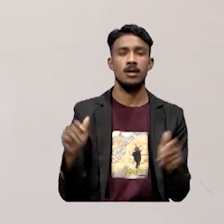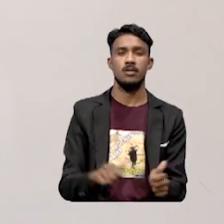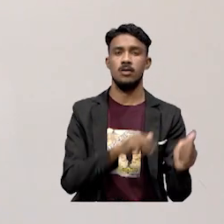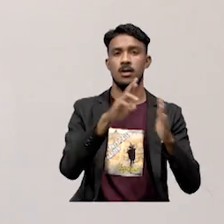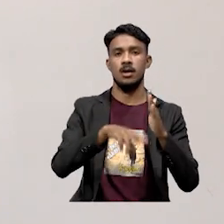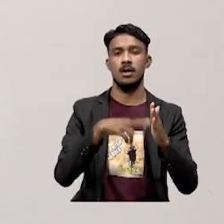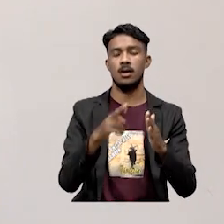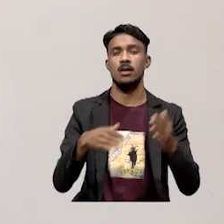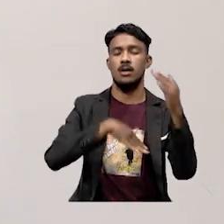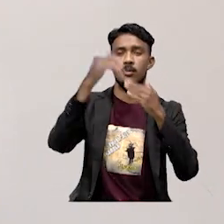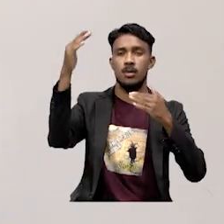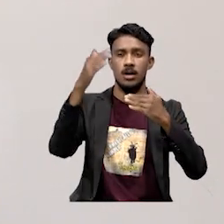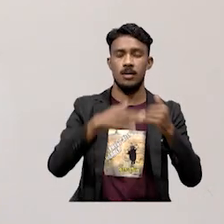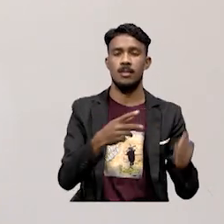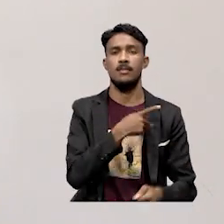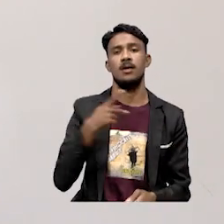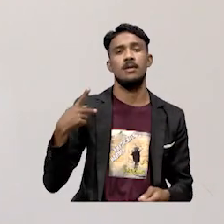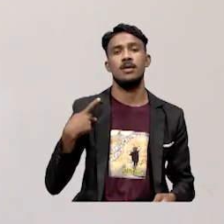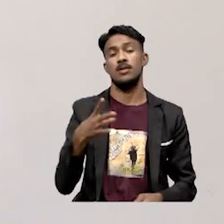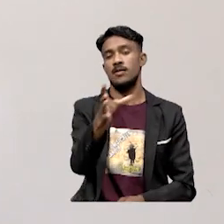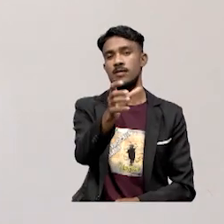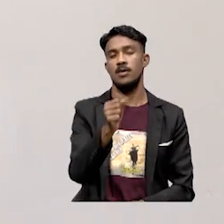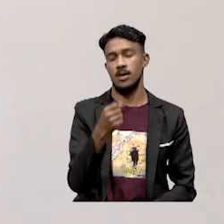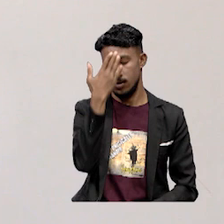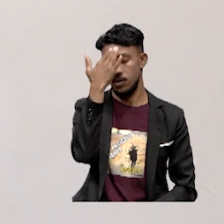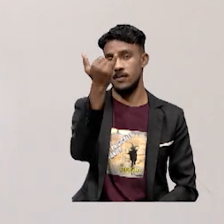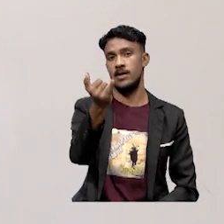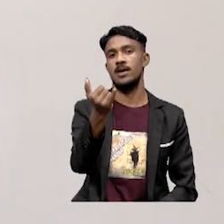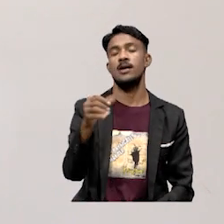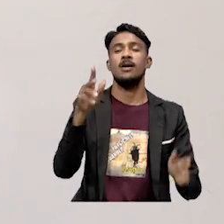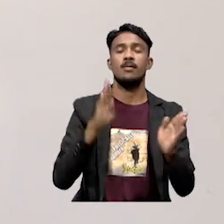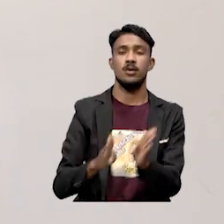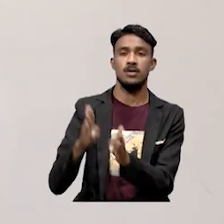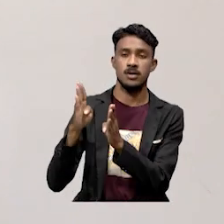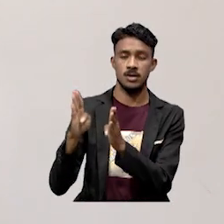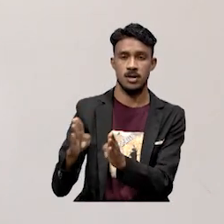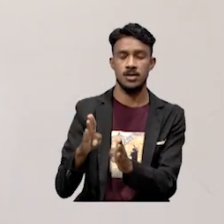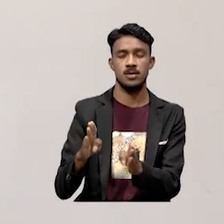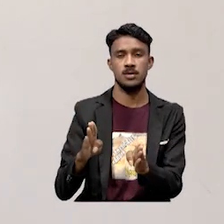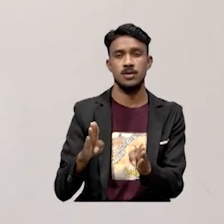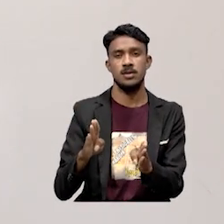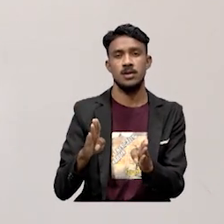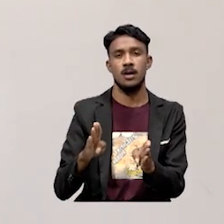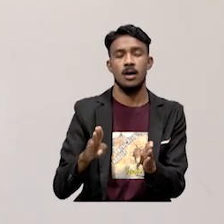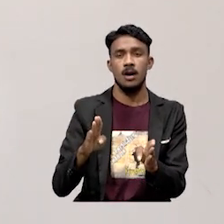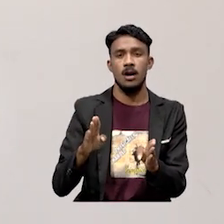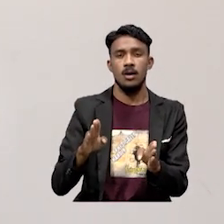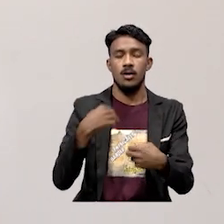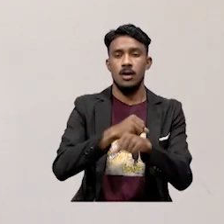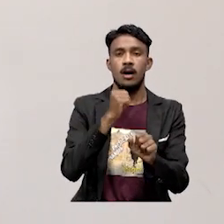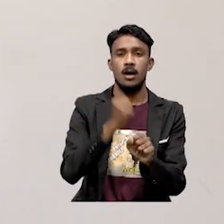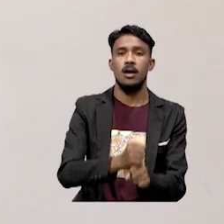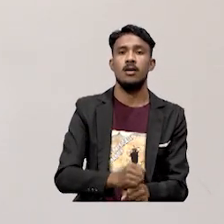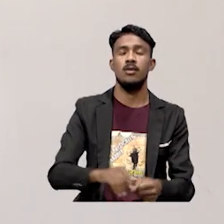senora oke tenia parlemen potine. Ne betama saira, ne prosesu be atu trata karta kondesau ne